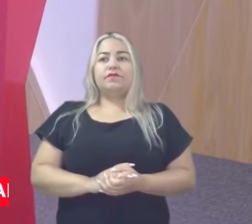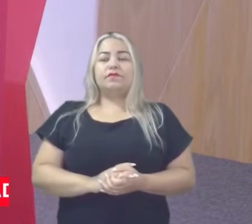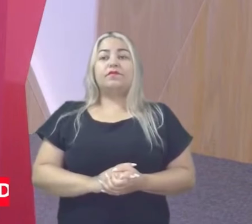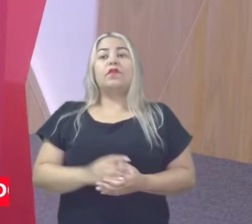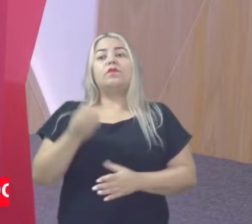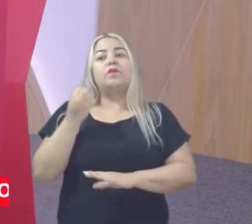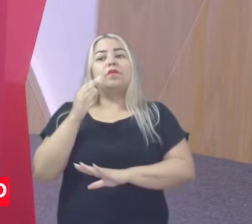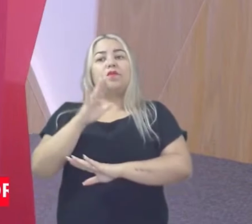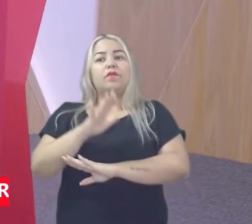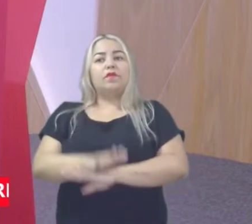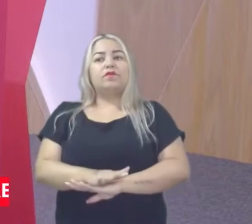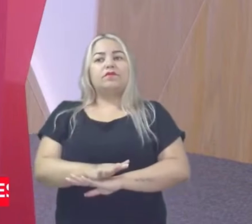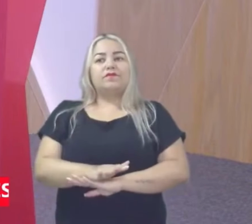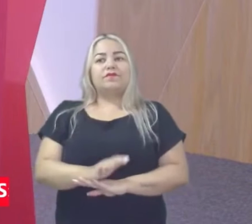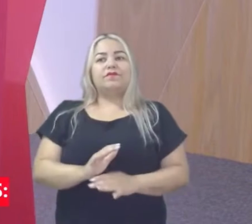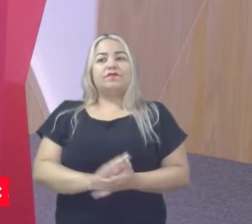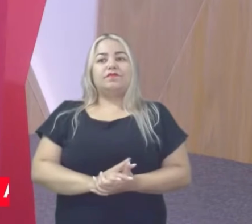Boa tarde.